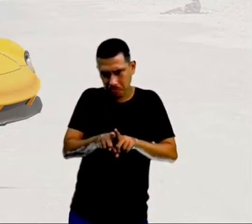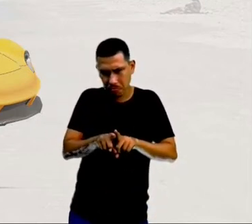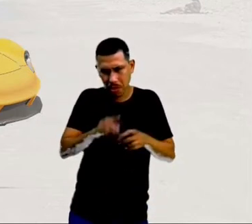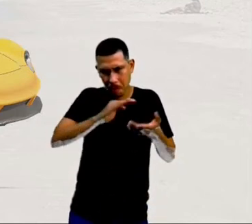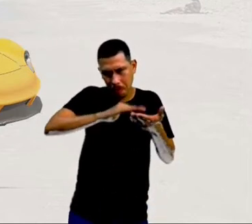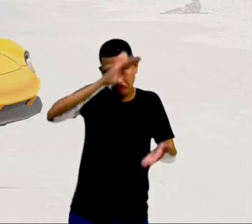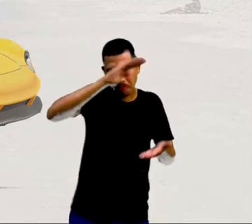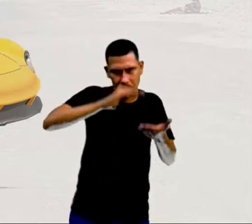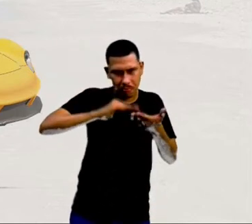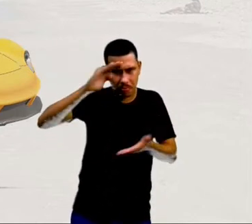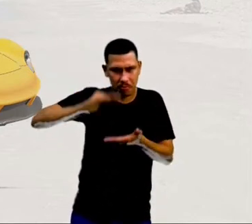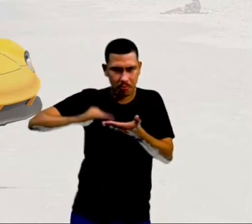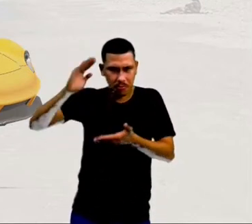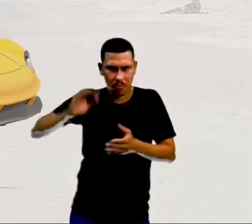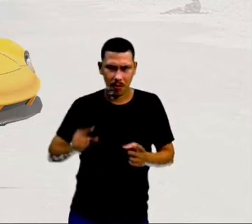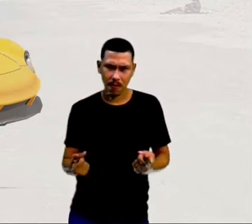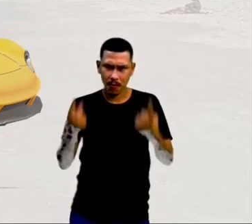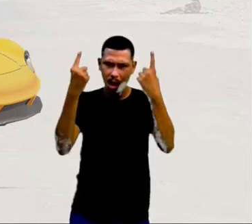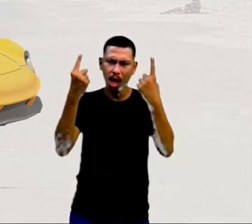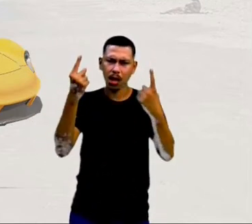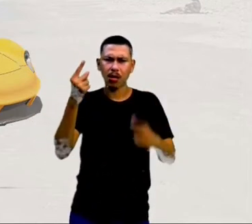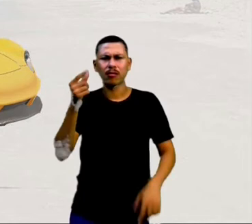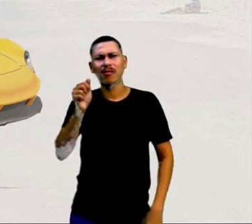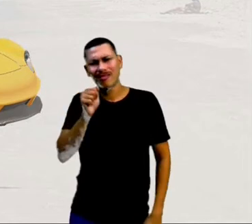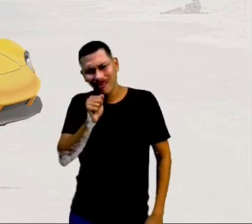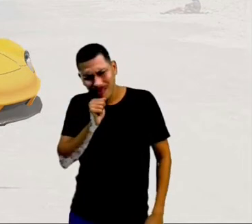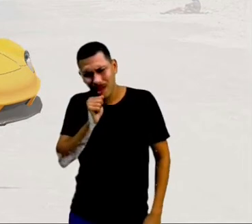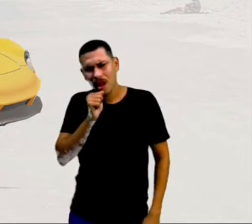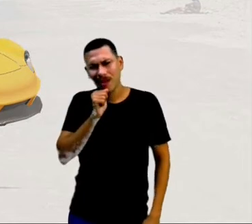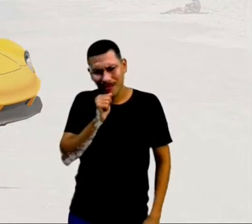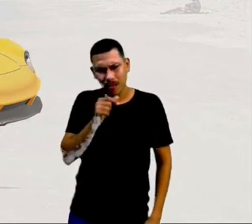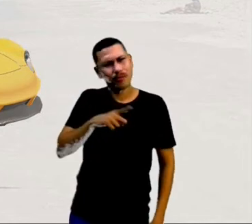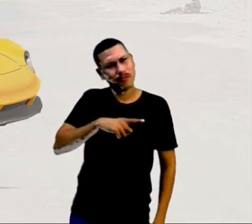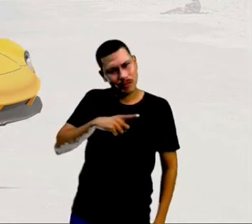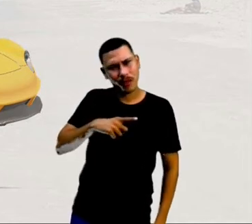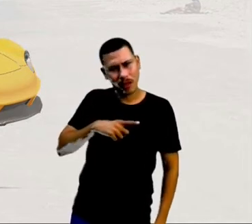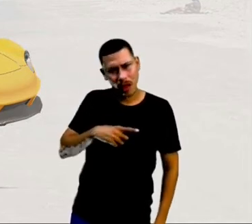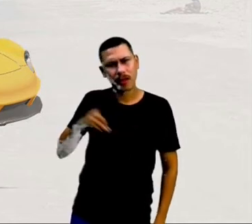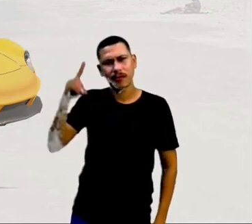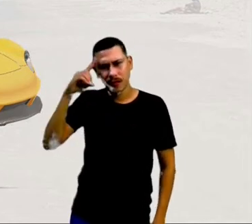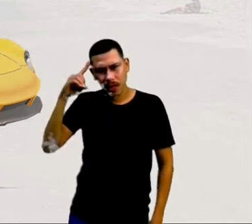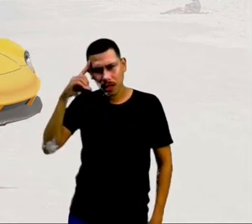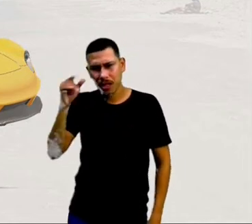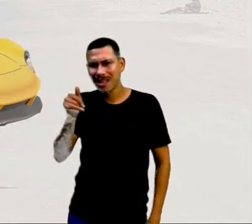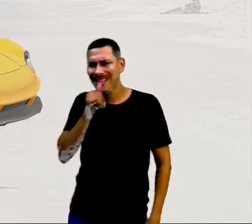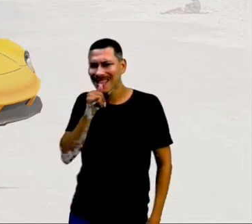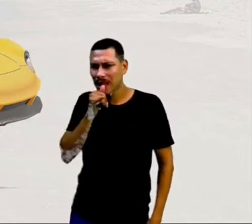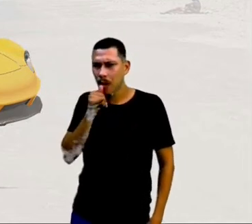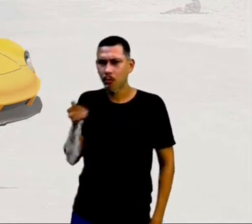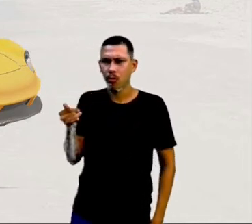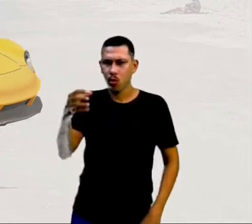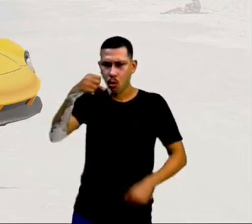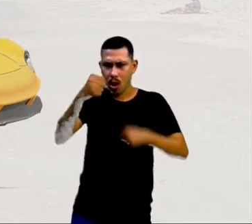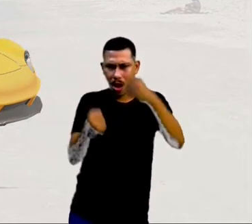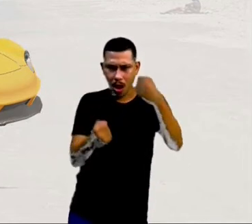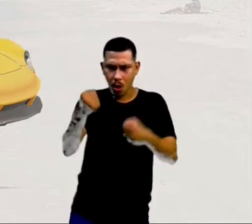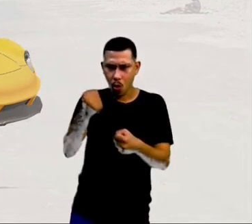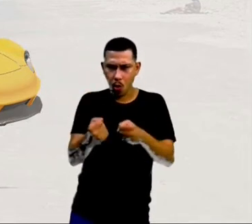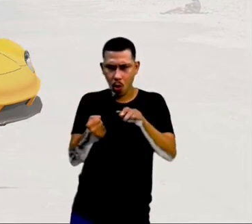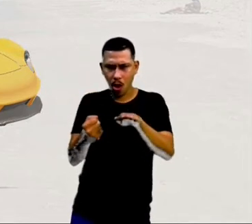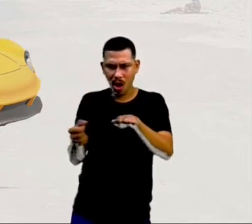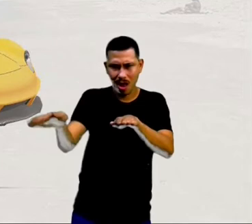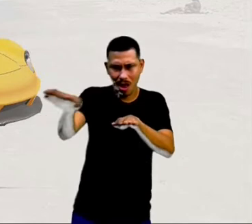Tem um monte no dia a dia da gente. Imagina aqui. A gente tem um estacionamento, vários carros ali